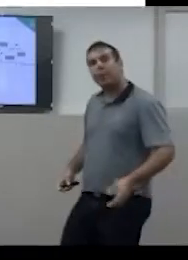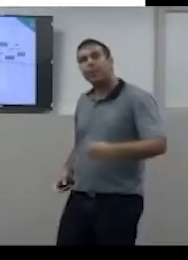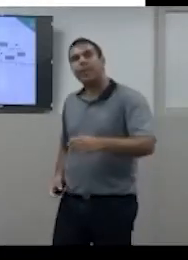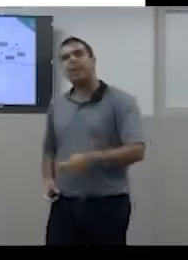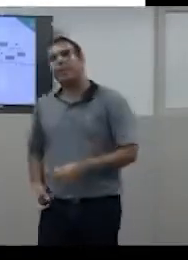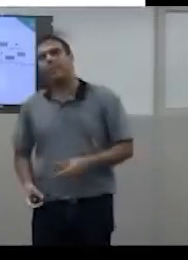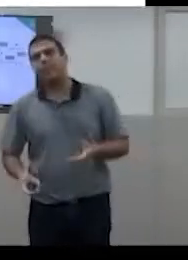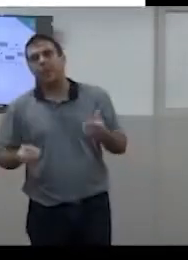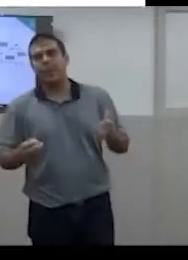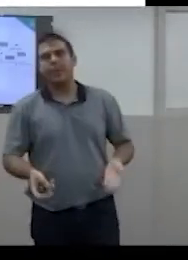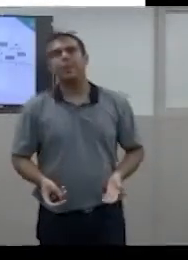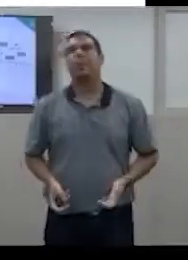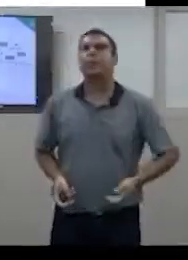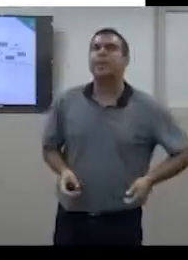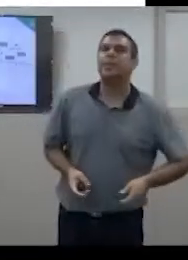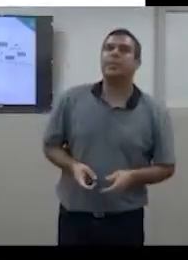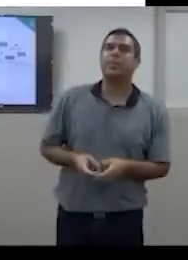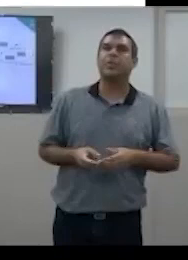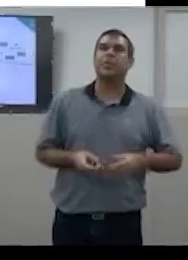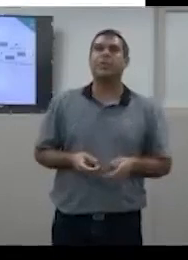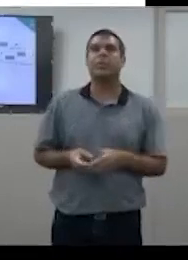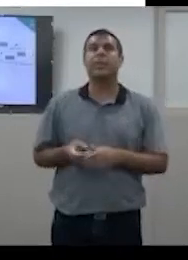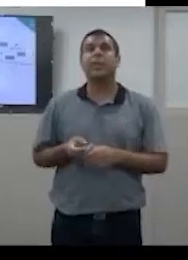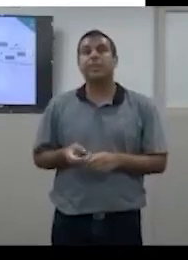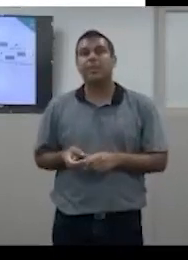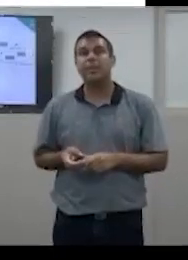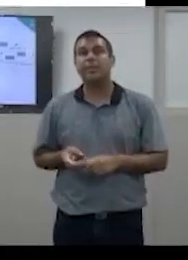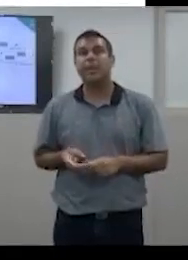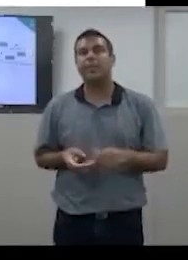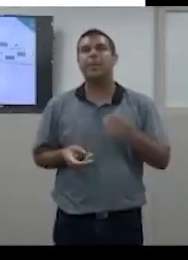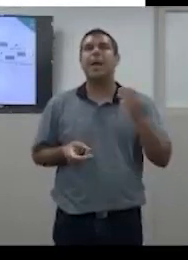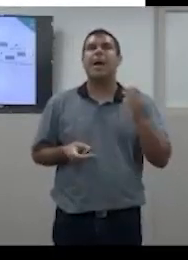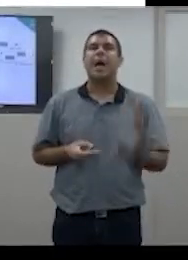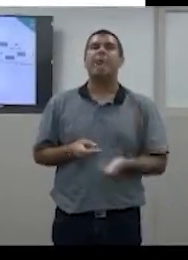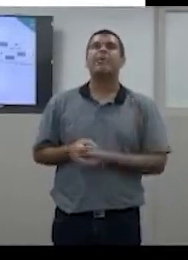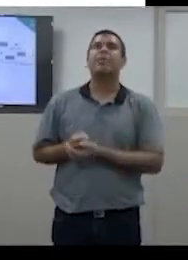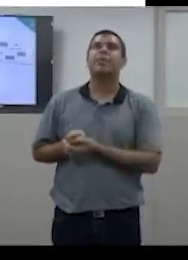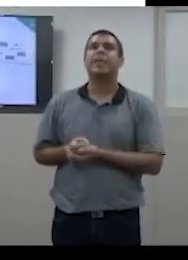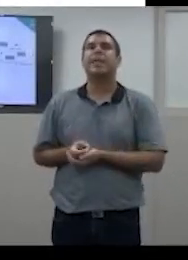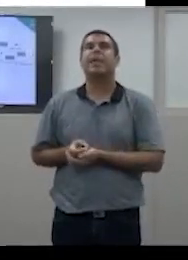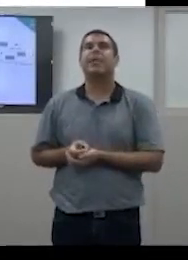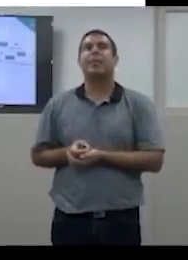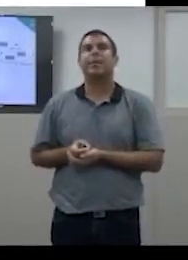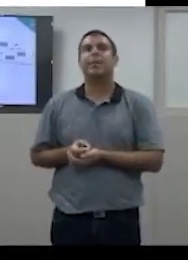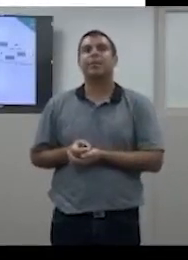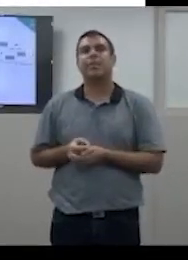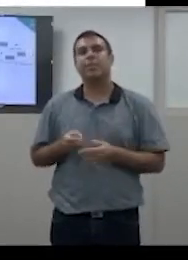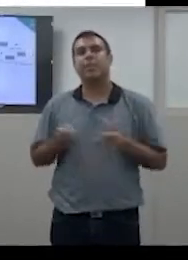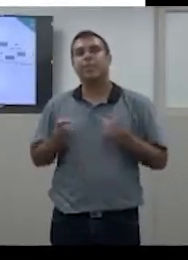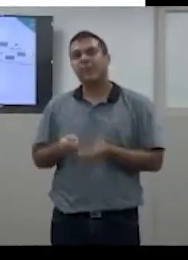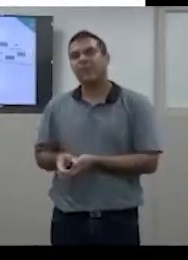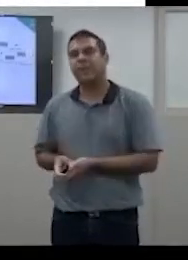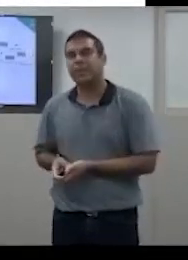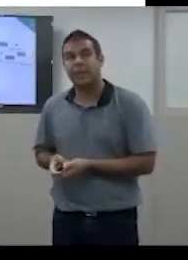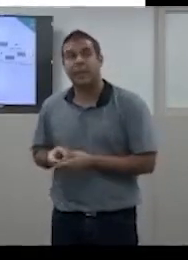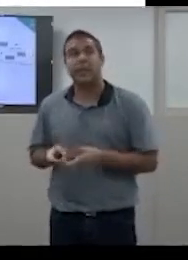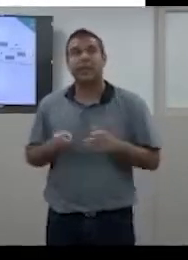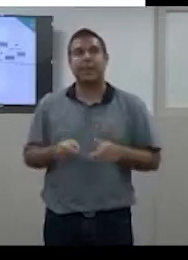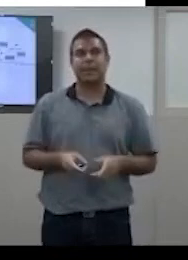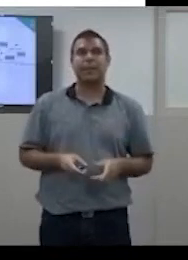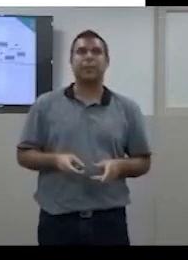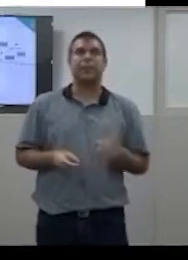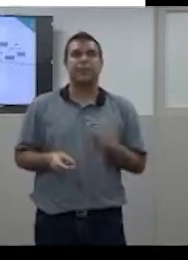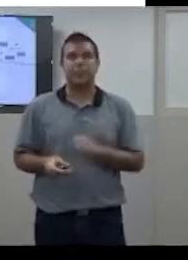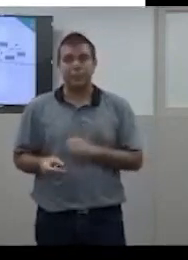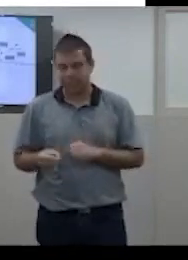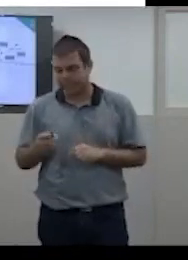Bom, pessoal, voltando aqui então ali o ponto T indica o ponto tríplice, certo? Onde a gente vai ter que a água pode coexistir nos seus